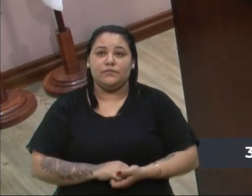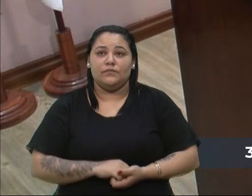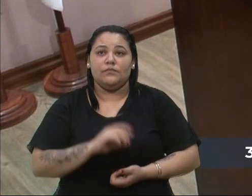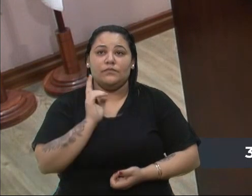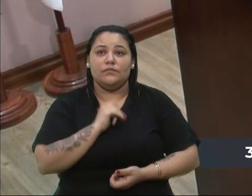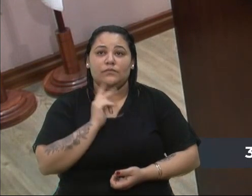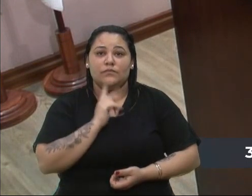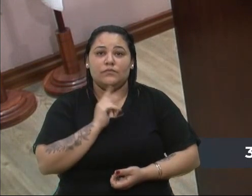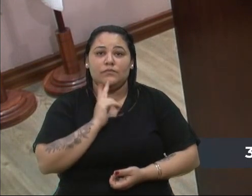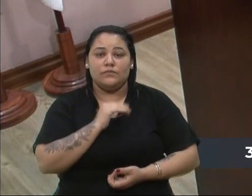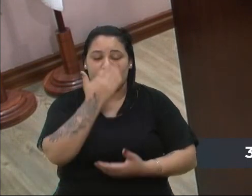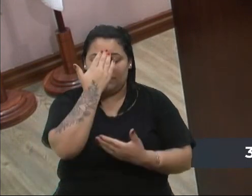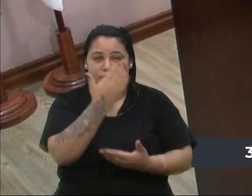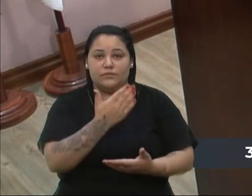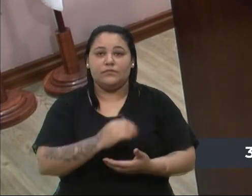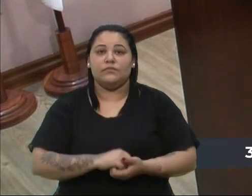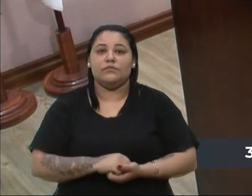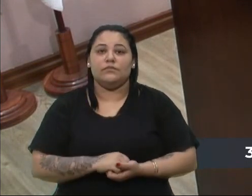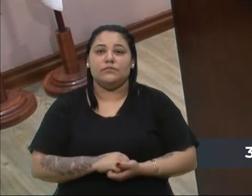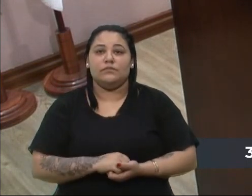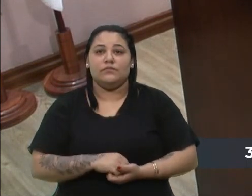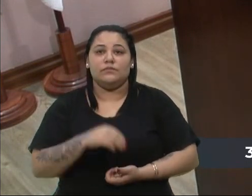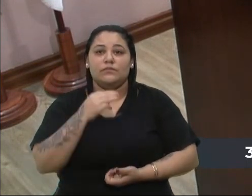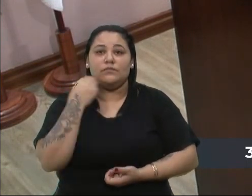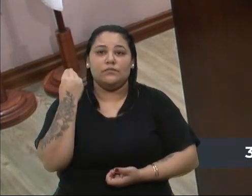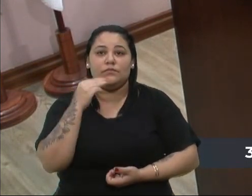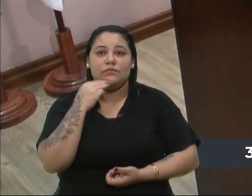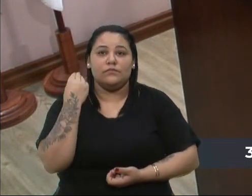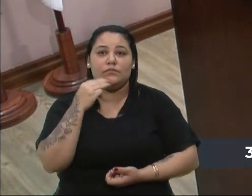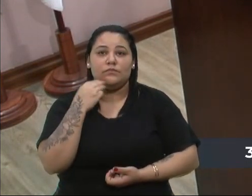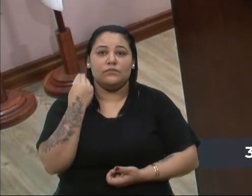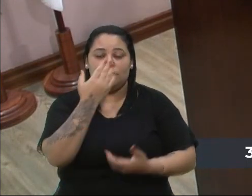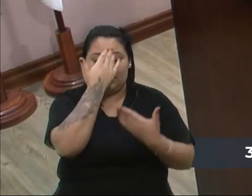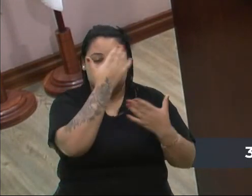Oliveira, agradece. Marisol Santos,